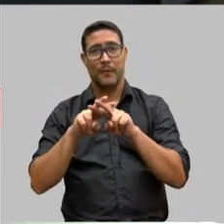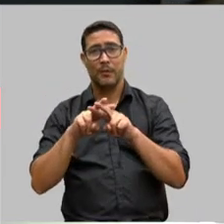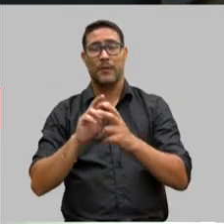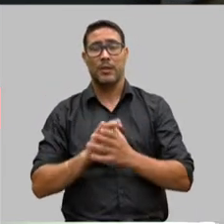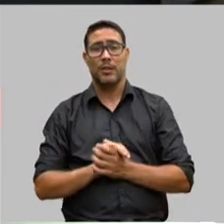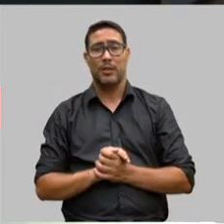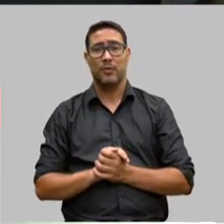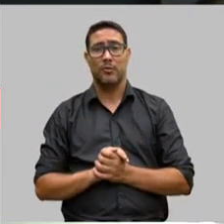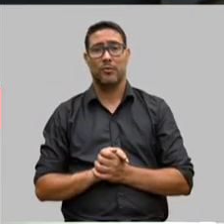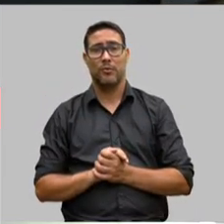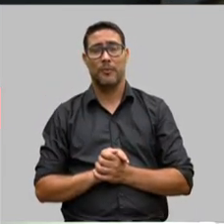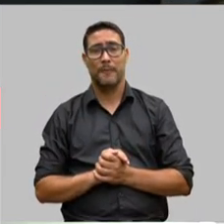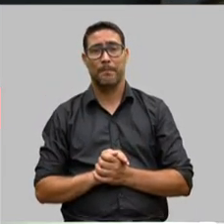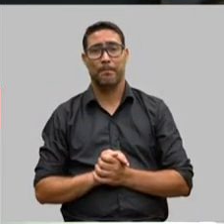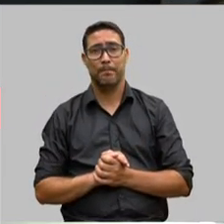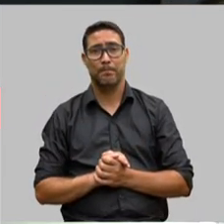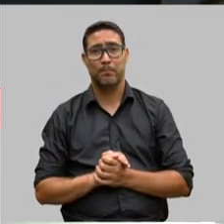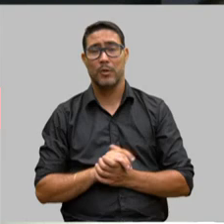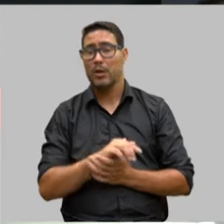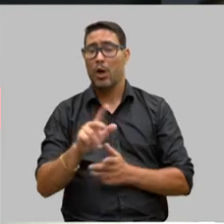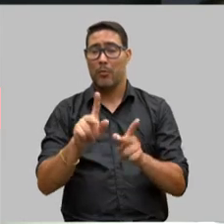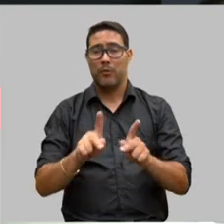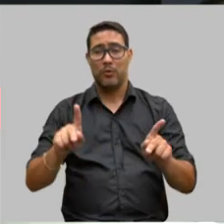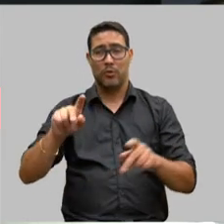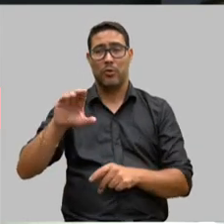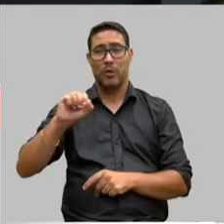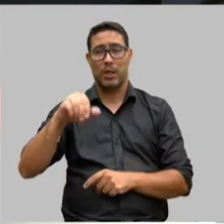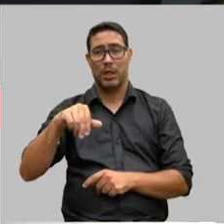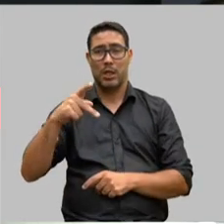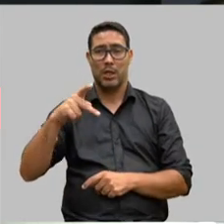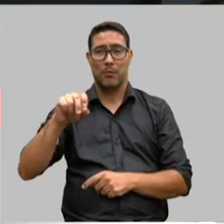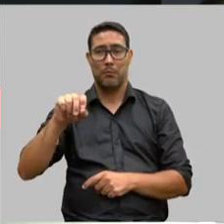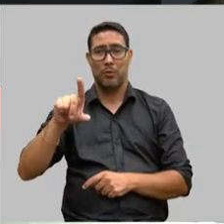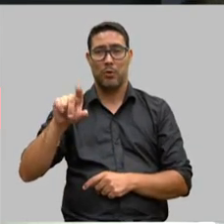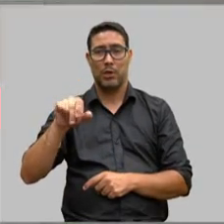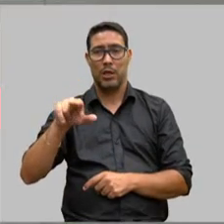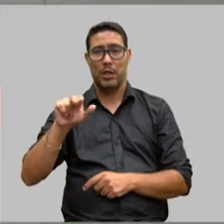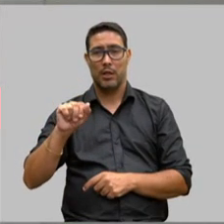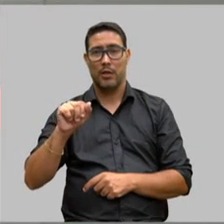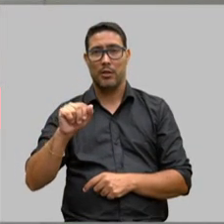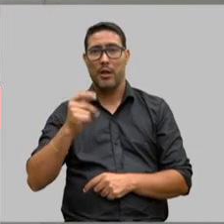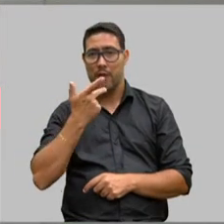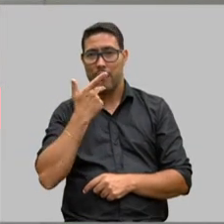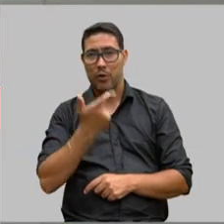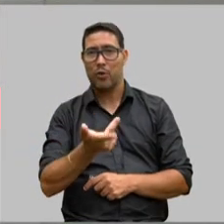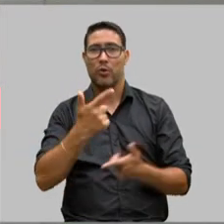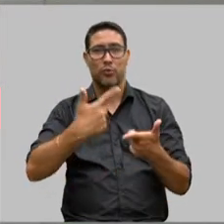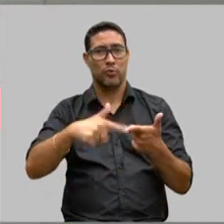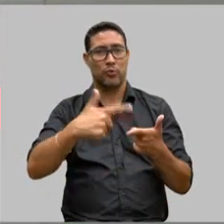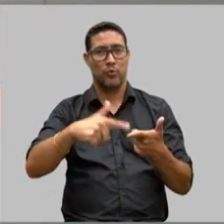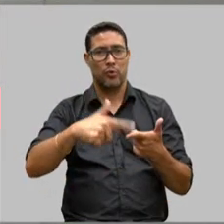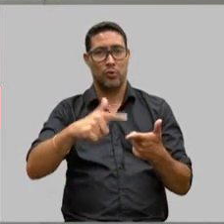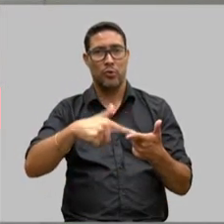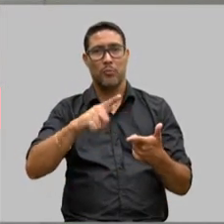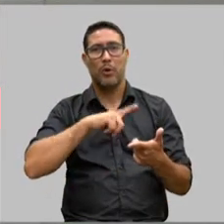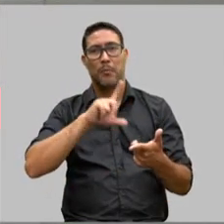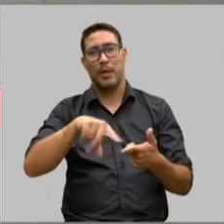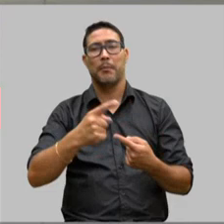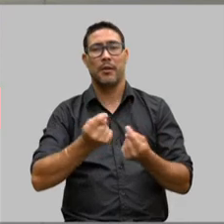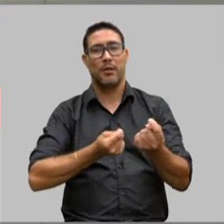o professor Campolina falou aqui dos efeitos econômicos. Então, existem esses